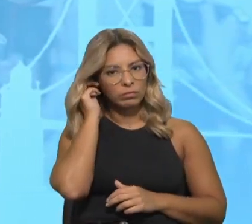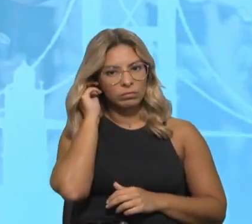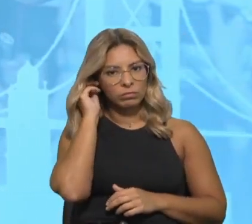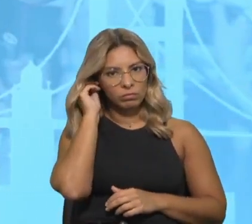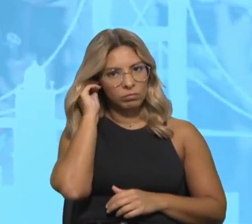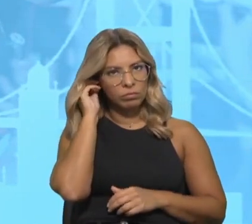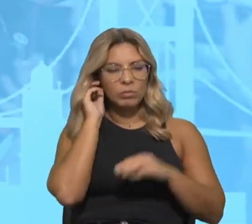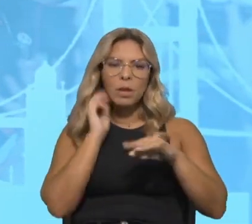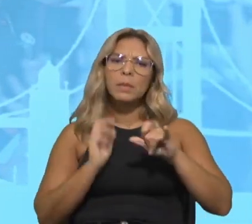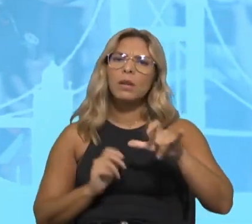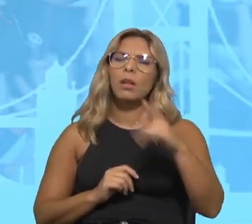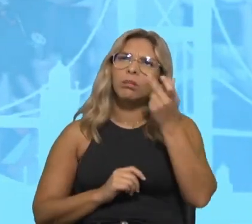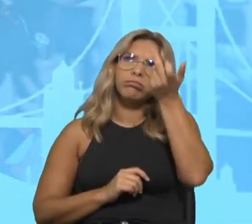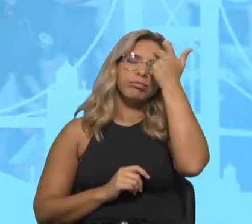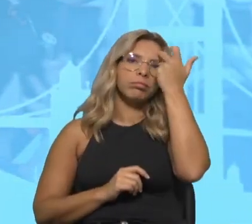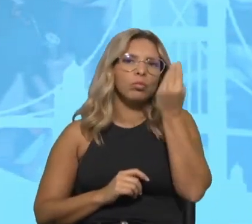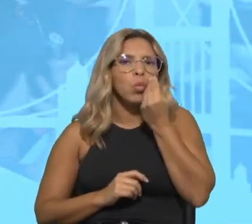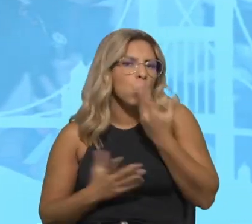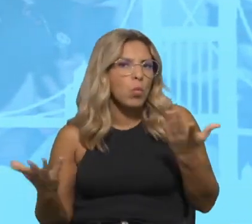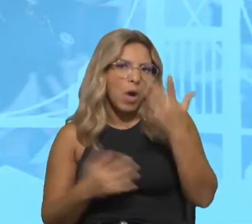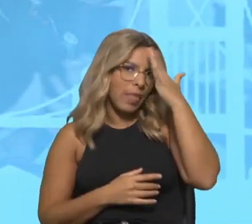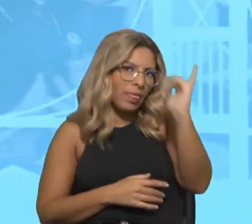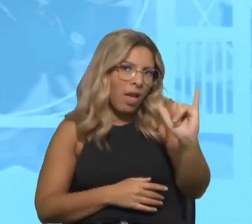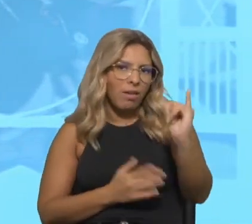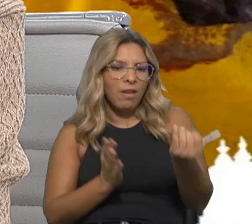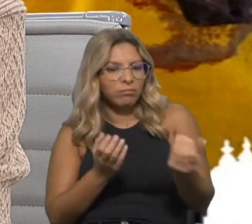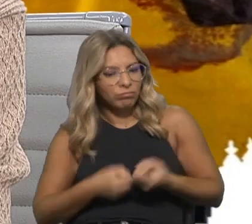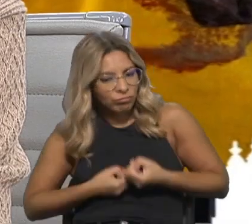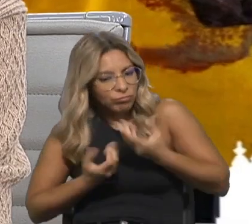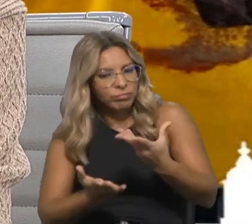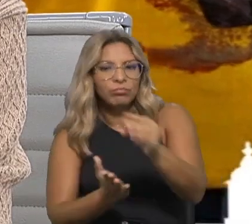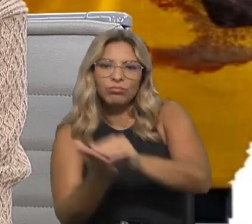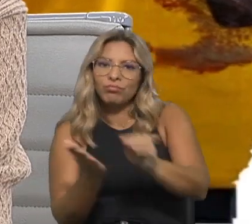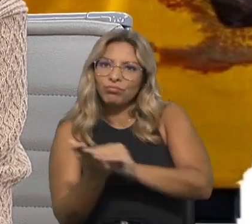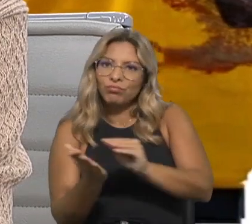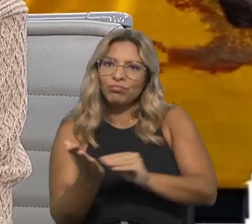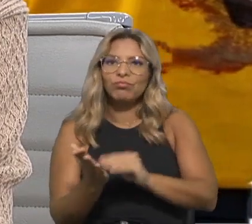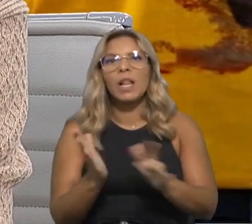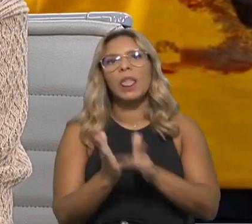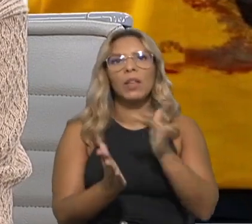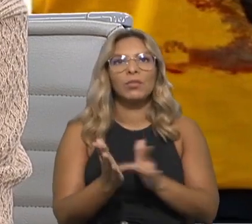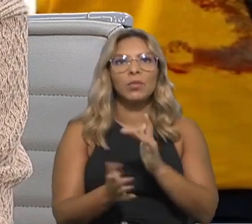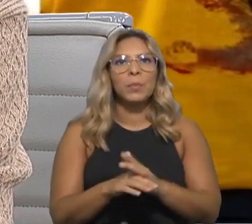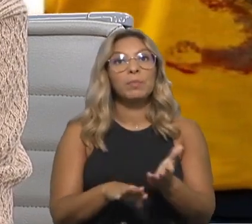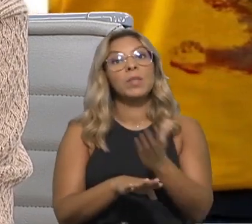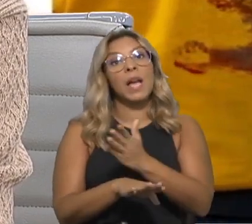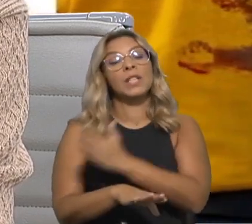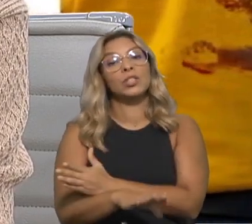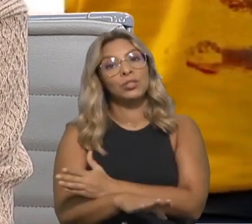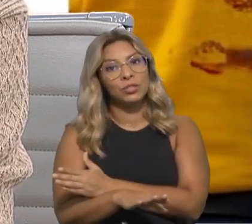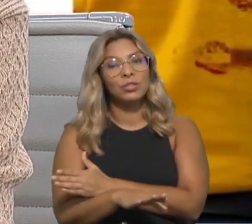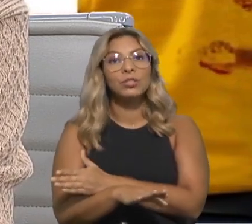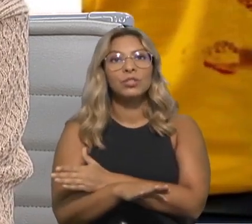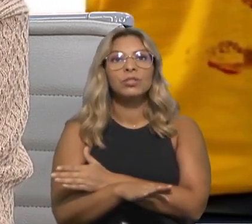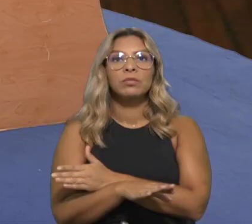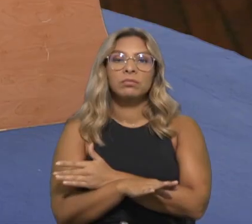Miguel como surgu esta ideia de de colocar em livro escritos que se bem me apercebi foram sendo foram sendo